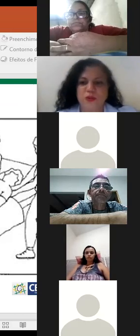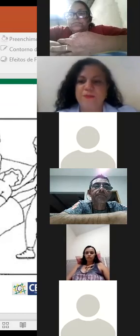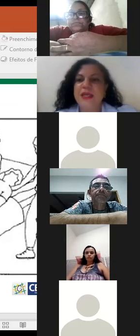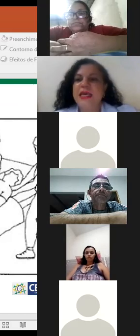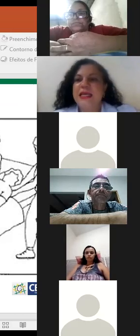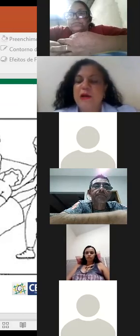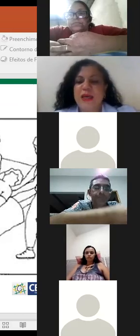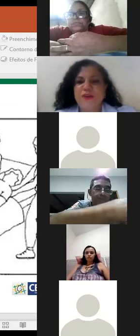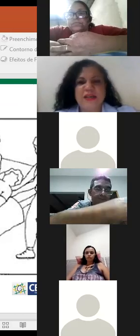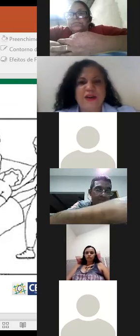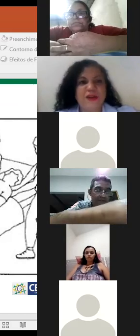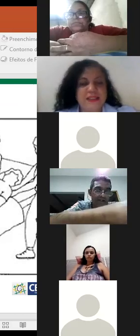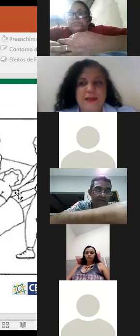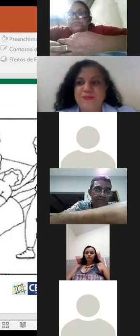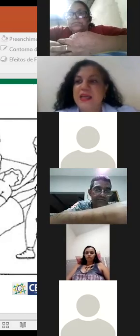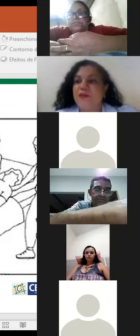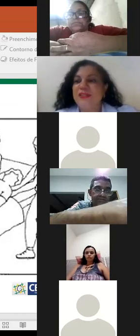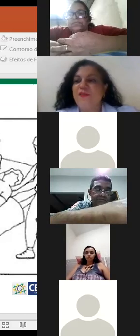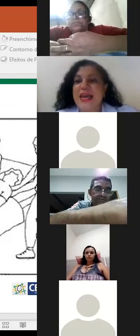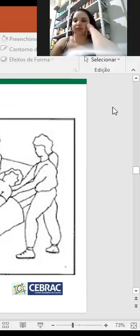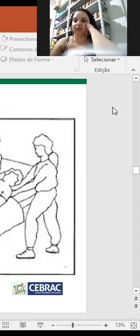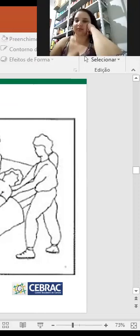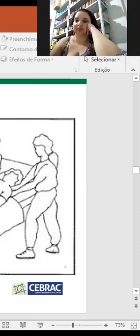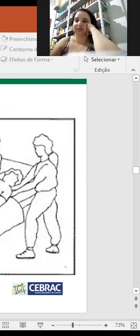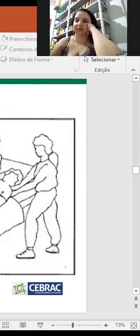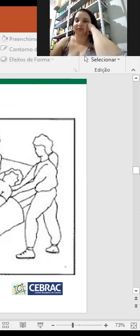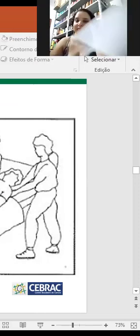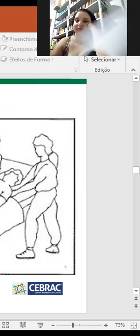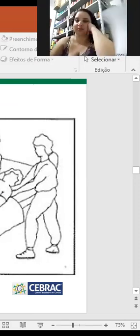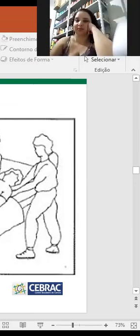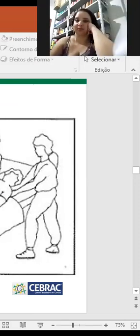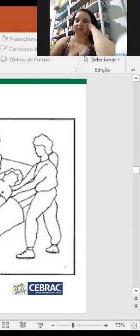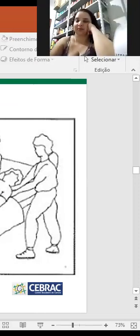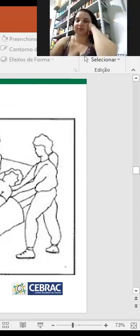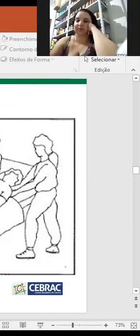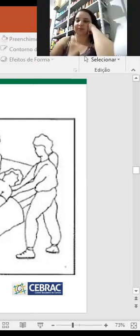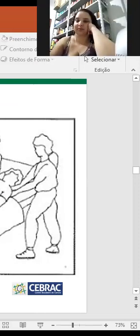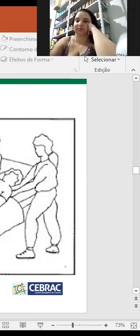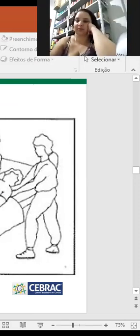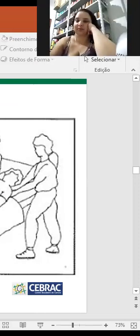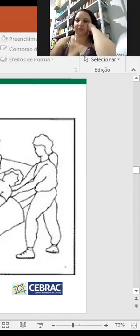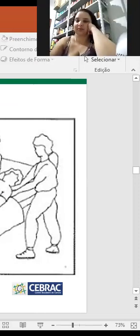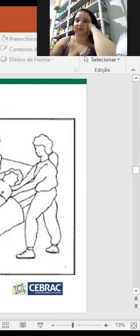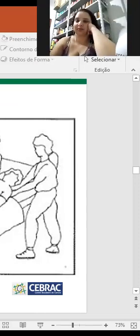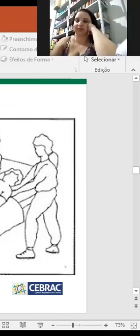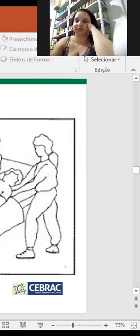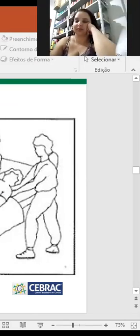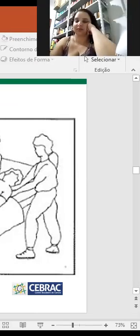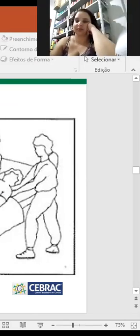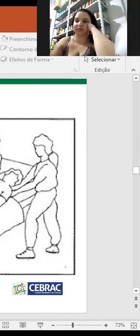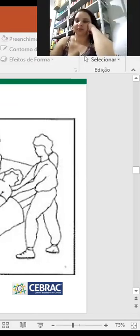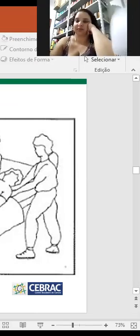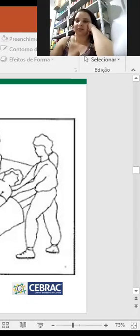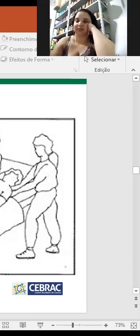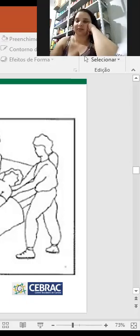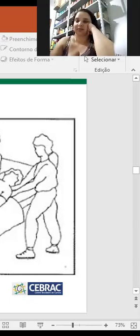ela ajuda. Então, o que você vai fazer? Você vai erguer as pernas dela, aqui, no meio do joelho, e